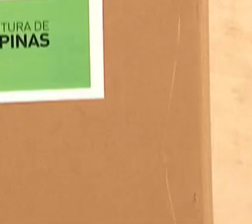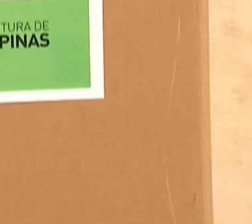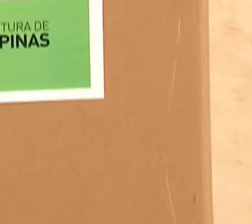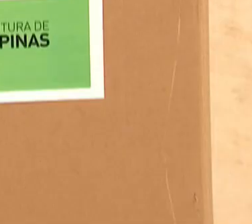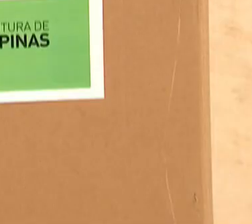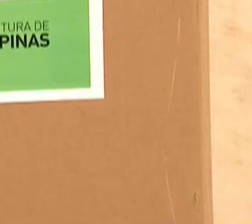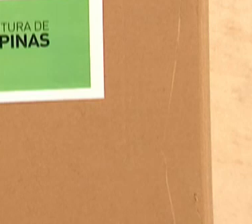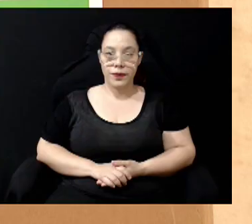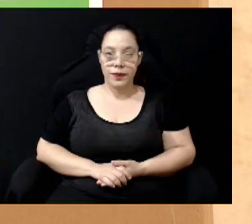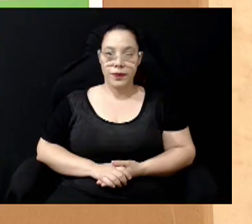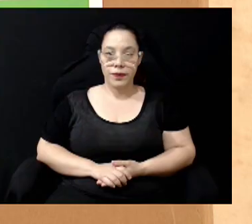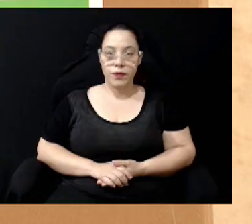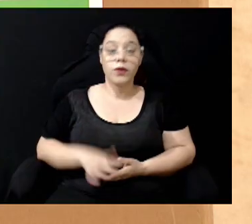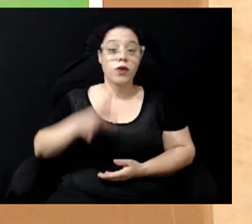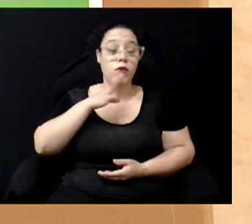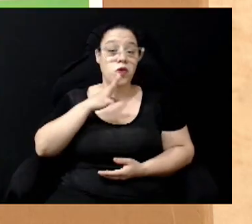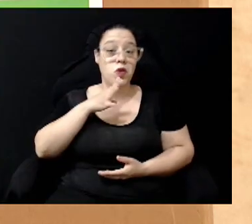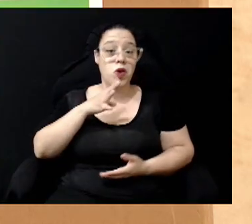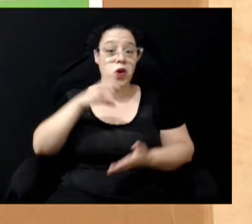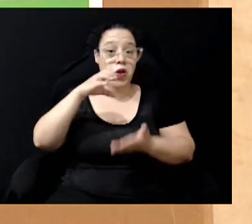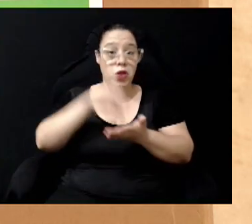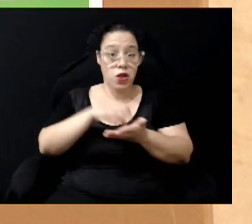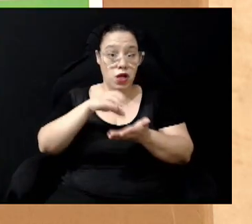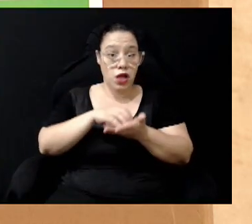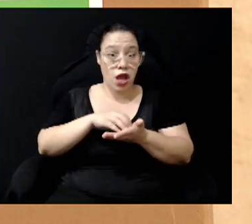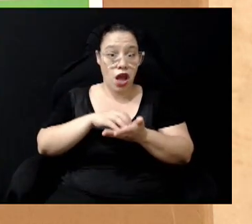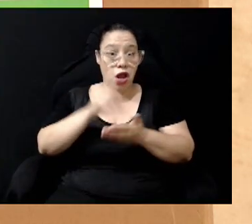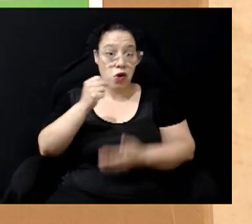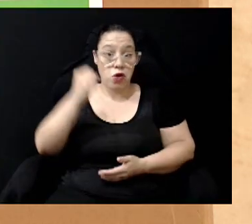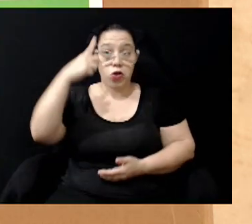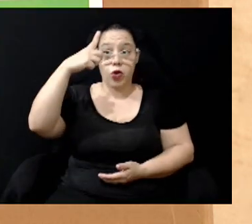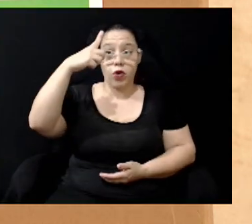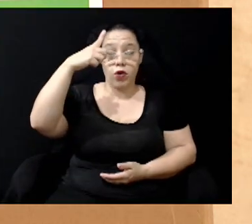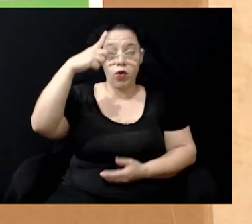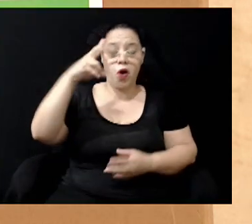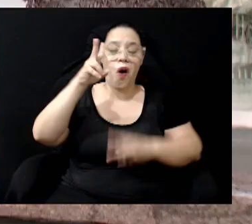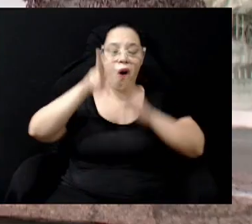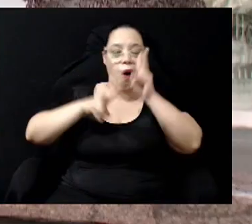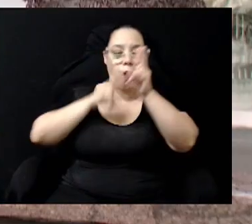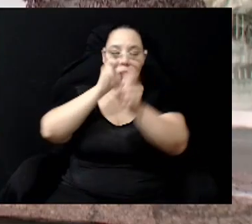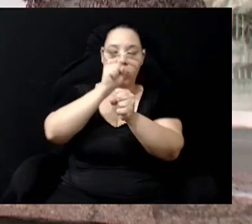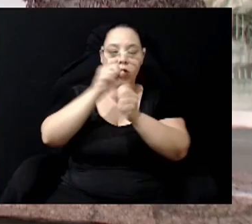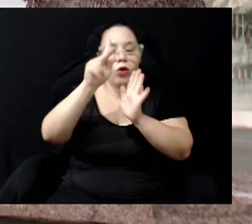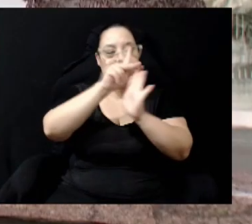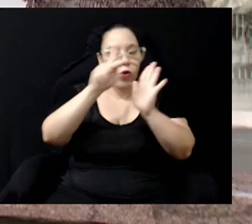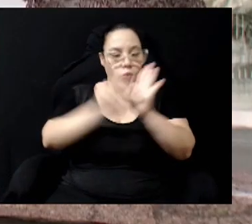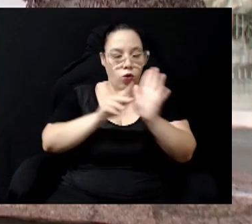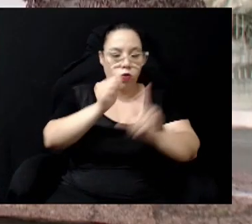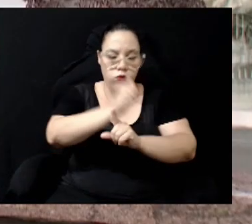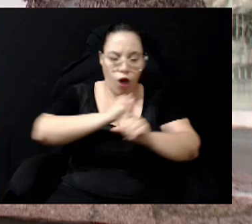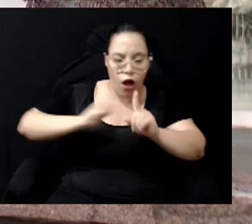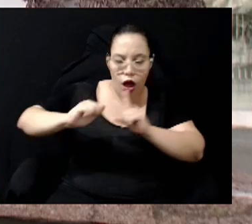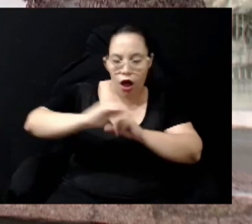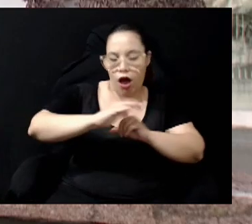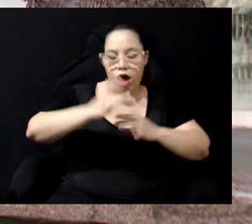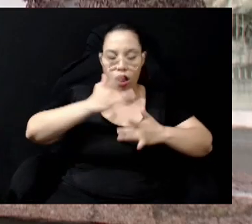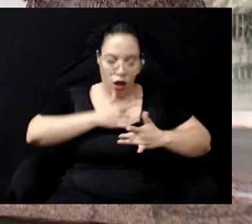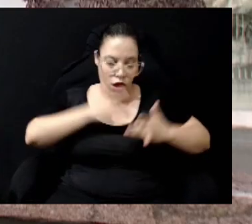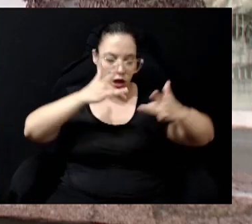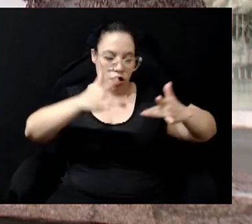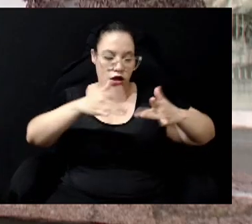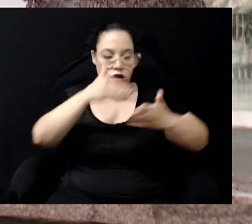Conhecido como Ser Sol, o programa de fomento e fortalecimento de projetos e ações de solidariedade da Secretaria de